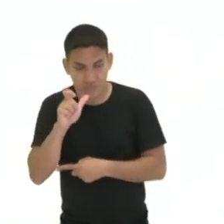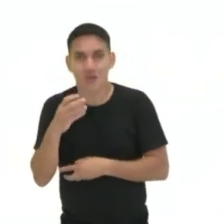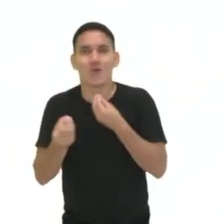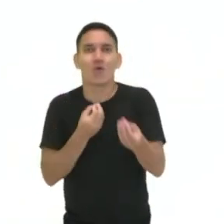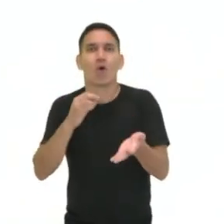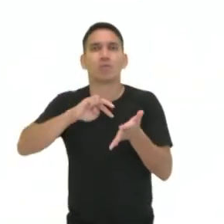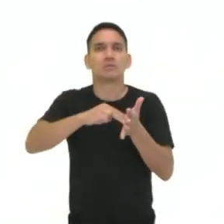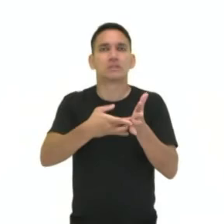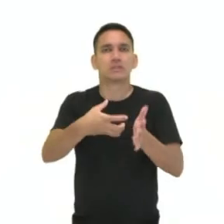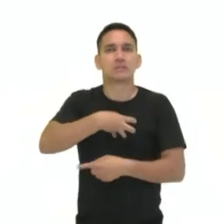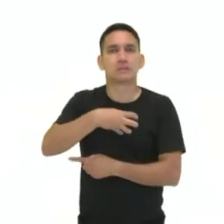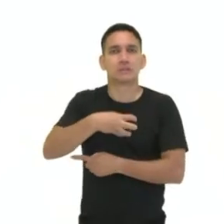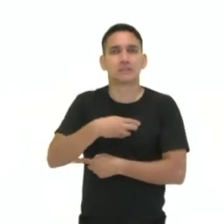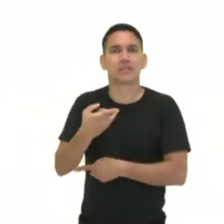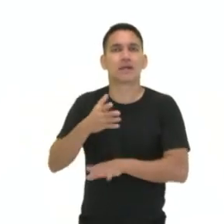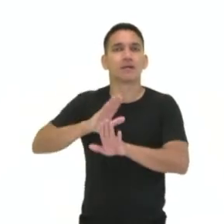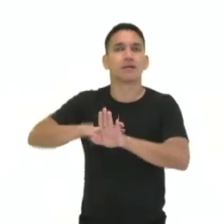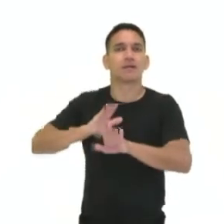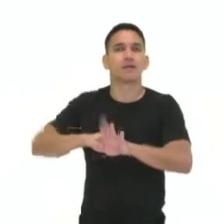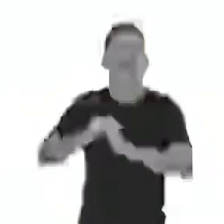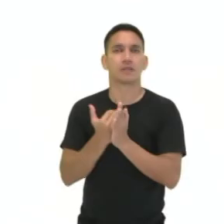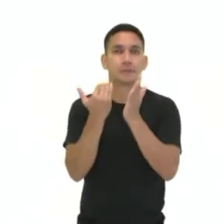na intencionalidade de quem elaborou.